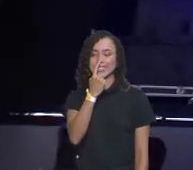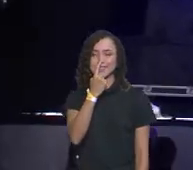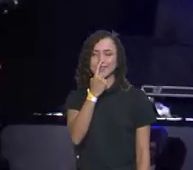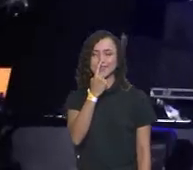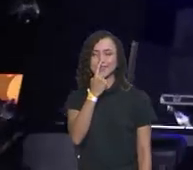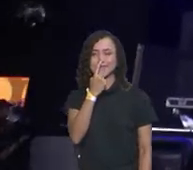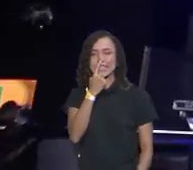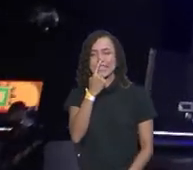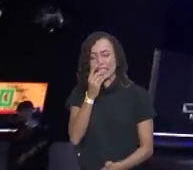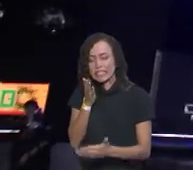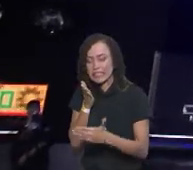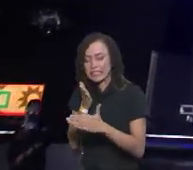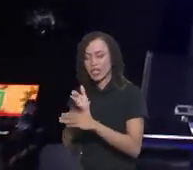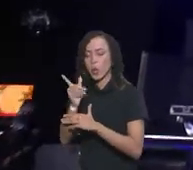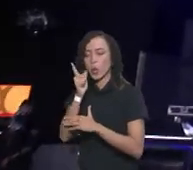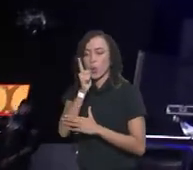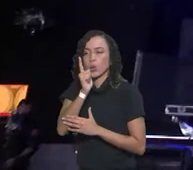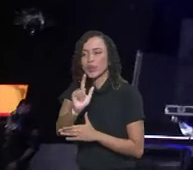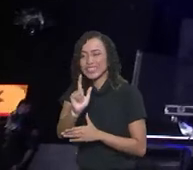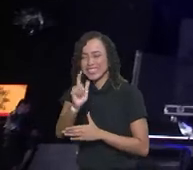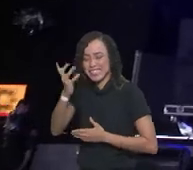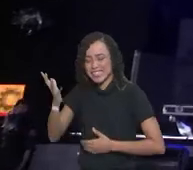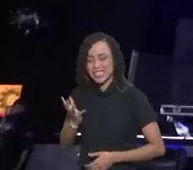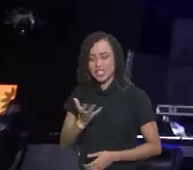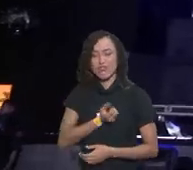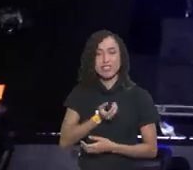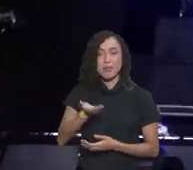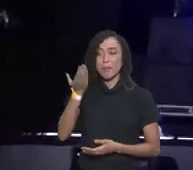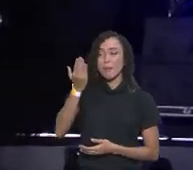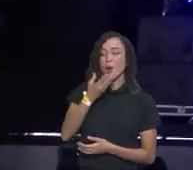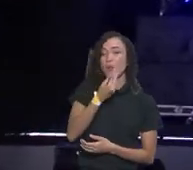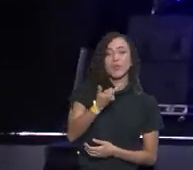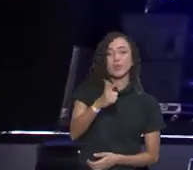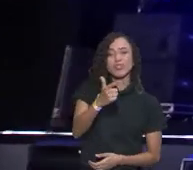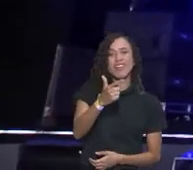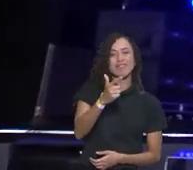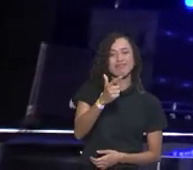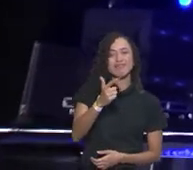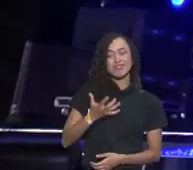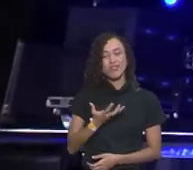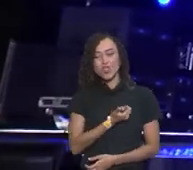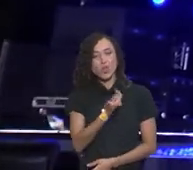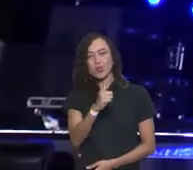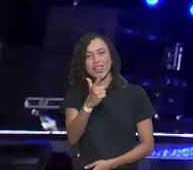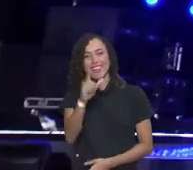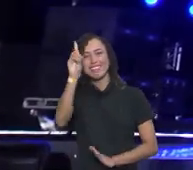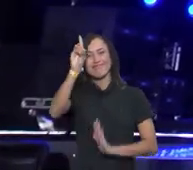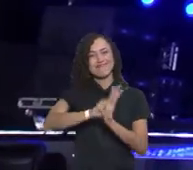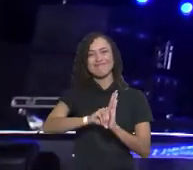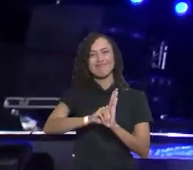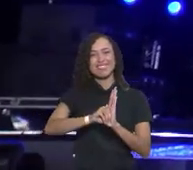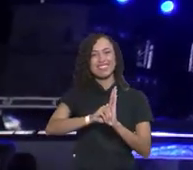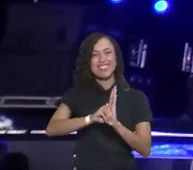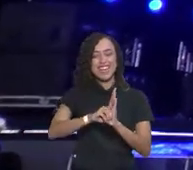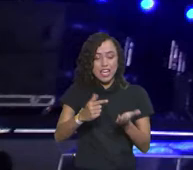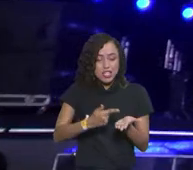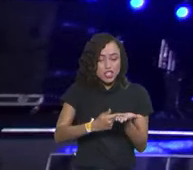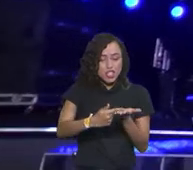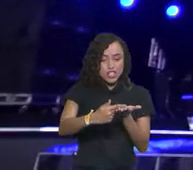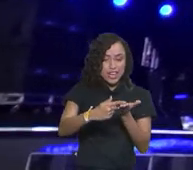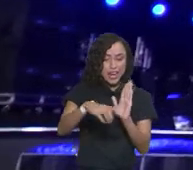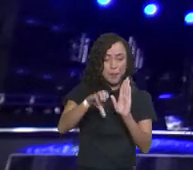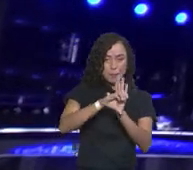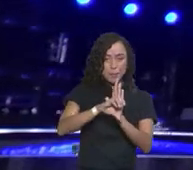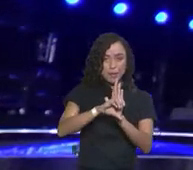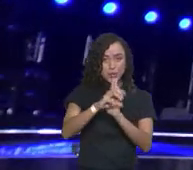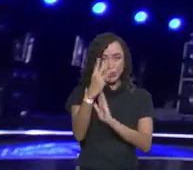a salvação que o homem não possui após o pecado em Gênesis Capítulo de número 3